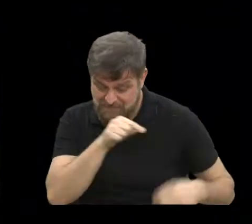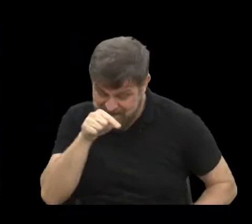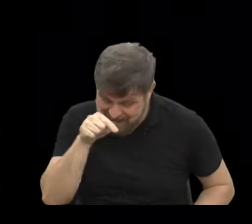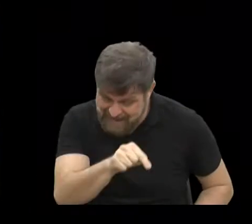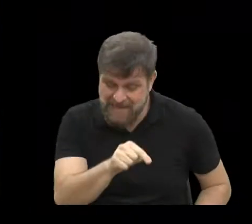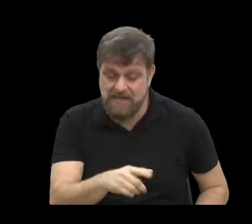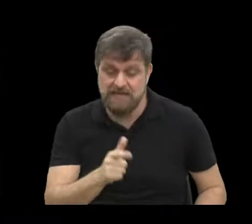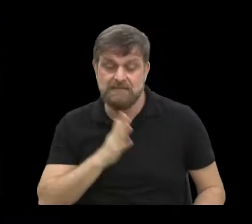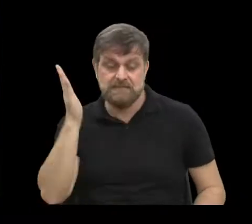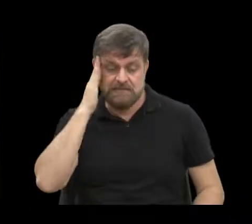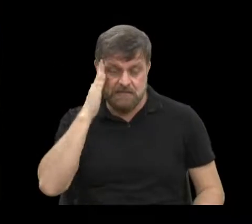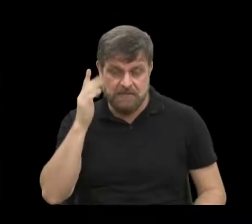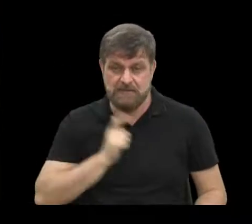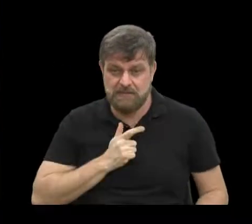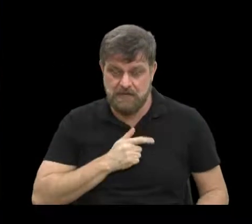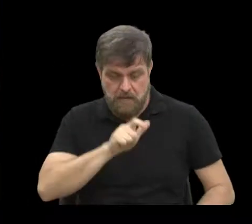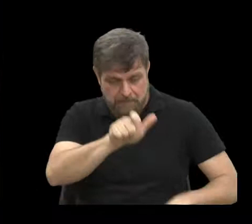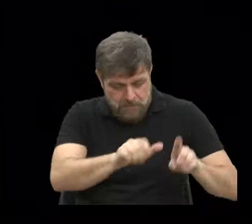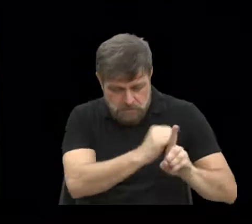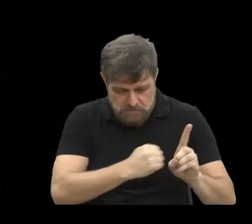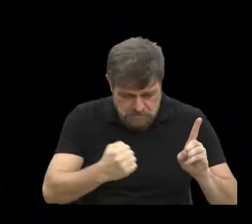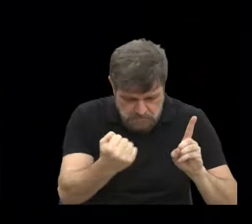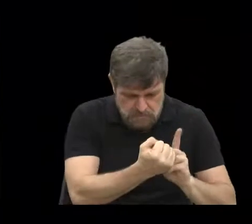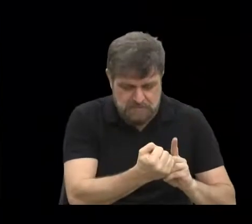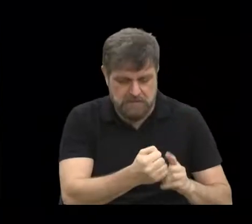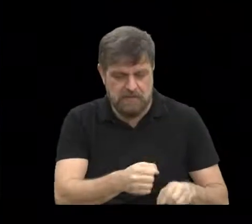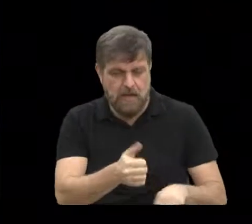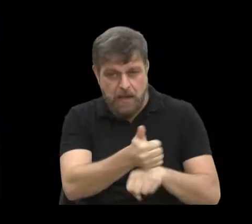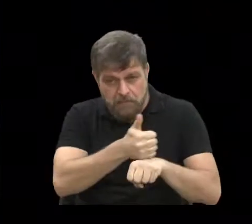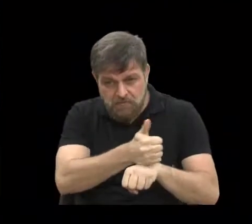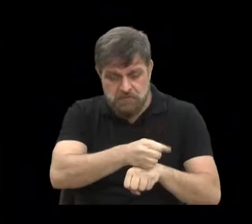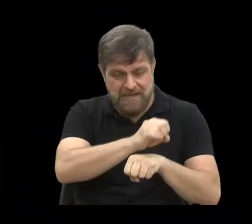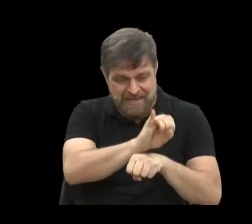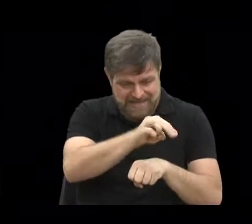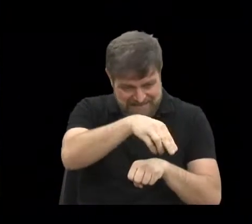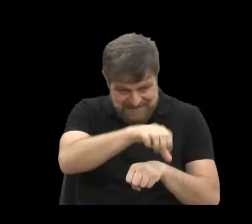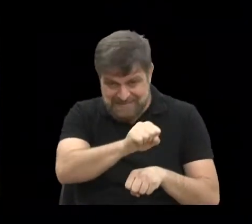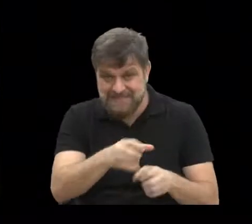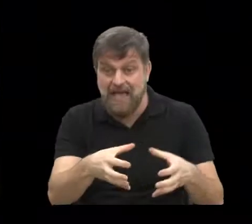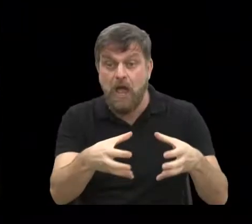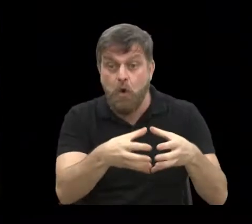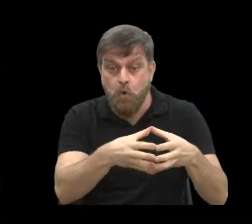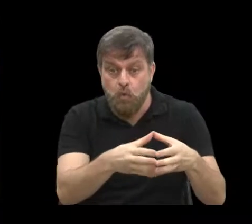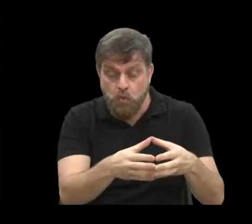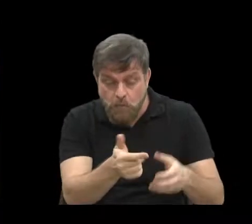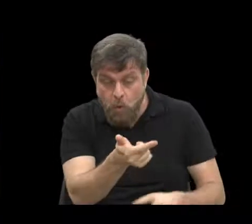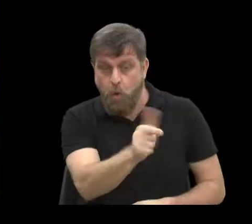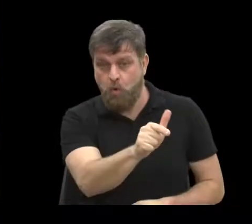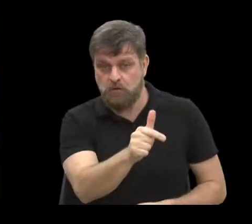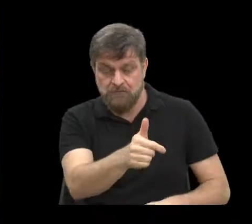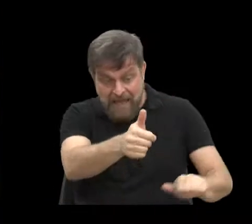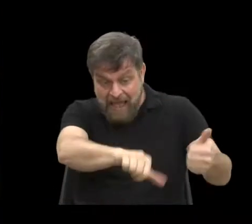tá? Composto por pessoas da sociedade, do INSS, enfim, um órgão externo.